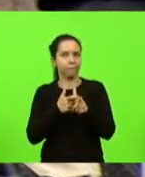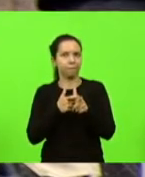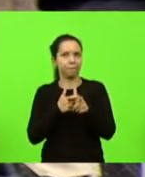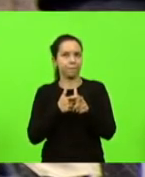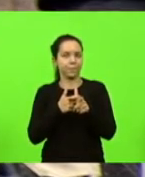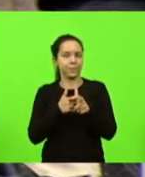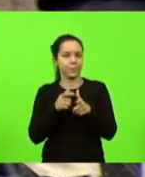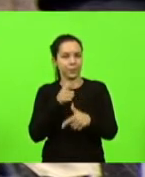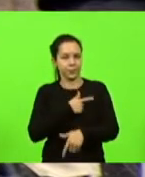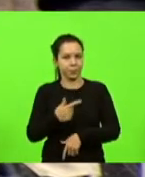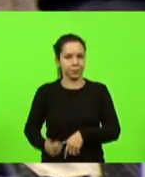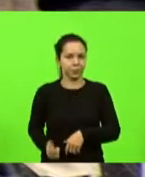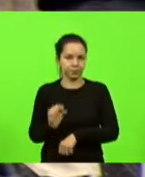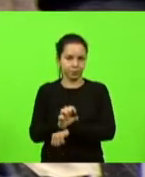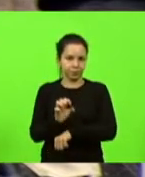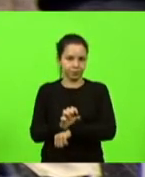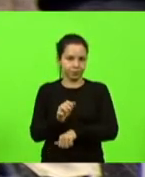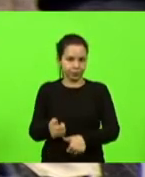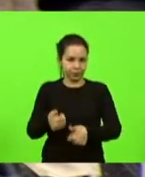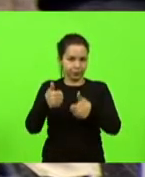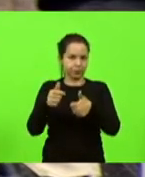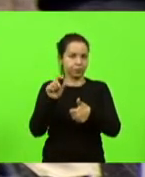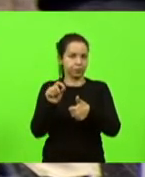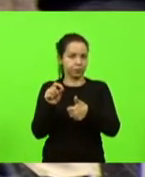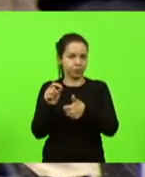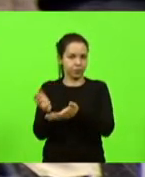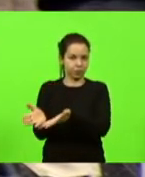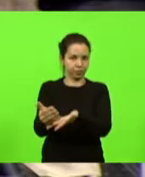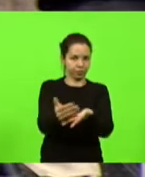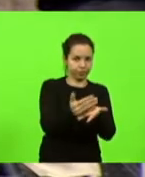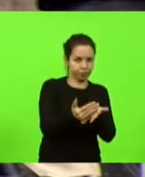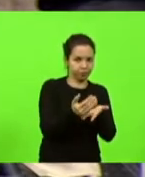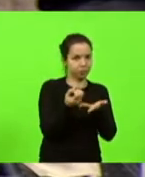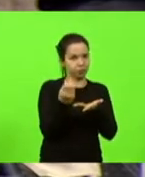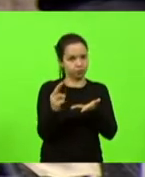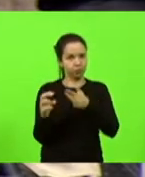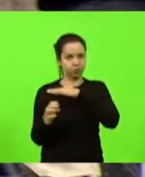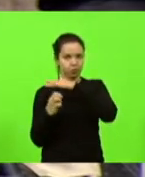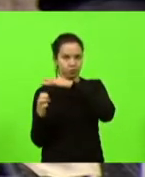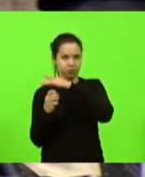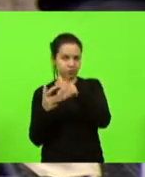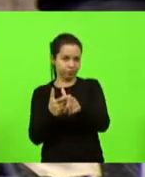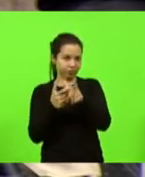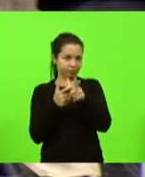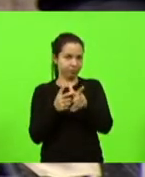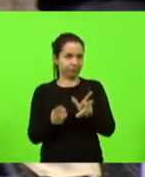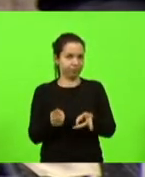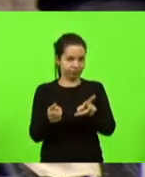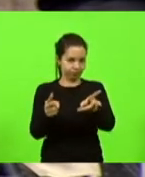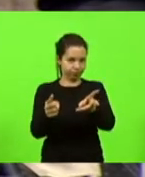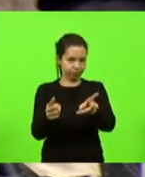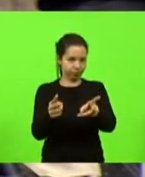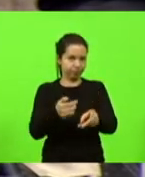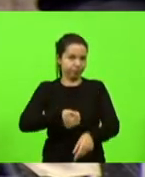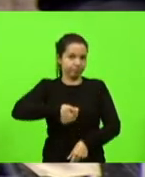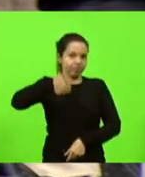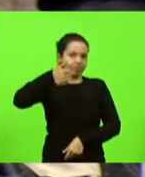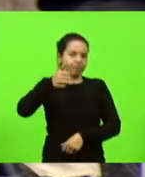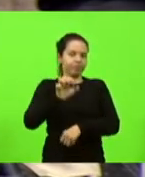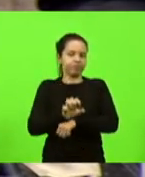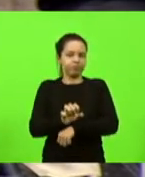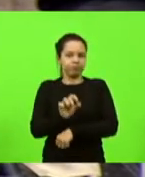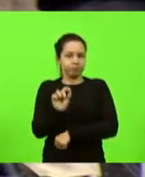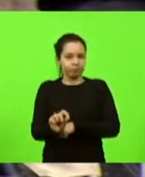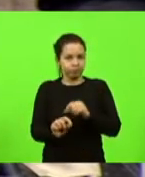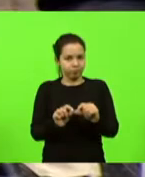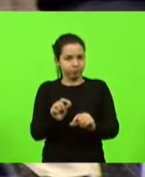prefere, arrecadar ou continuar com empresas endividadas? O que, que é melhor para o Estado? Não é melhor que ele vá lá